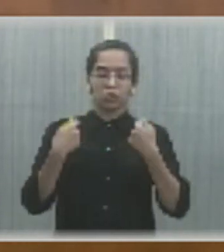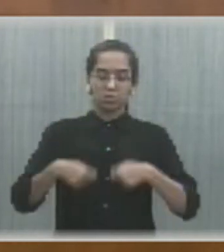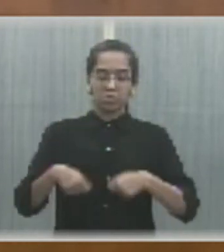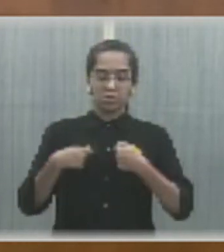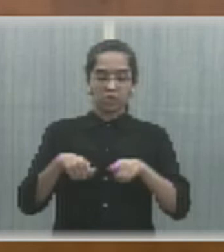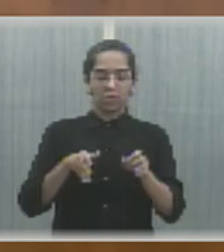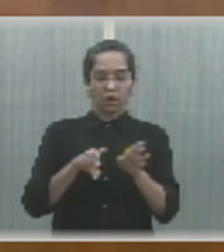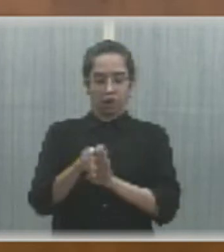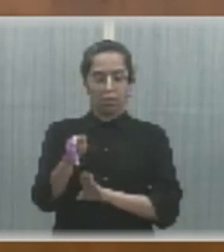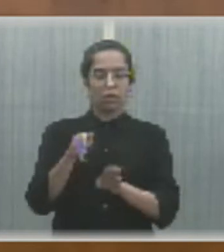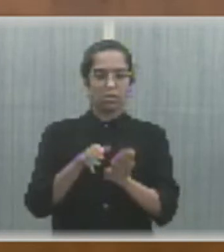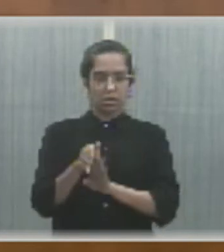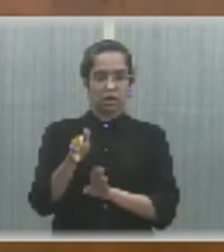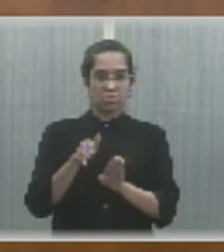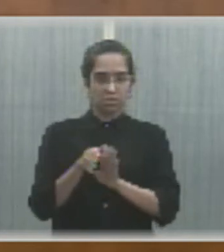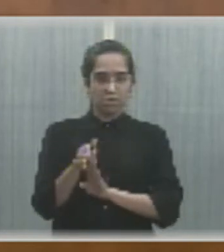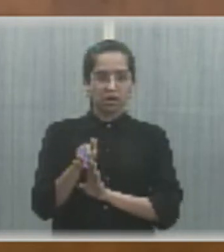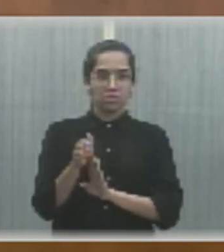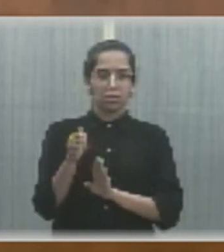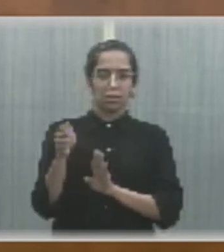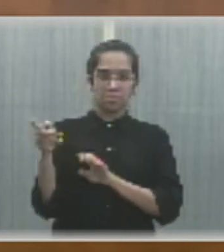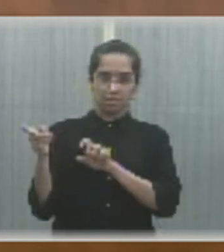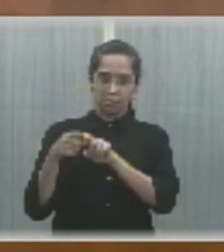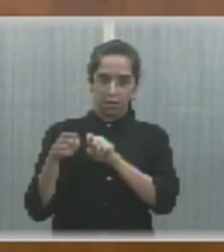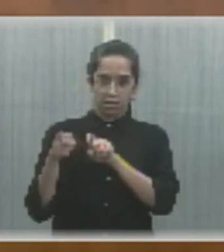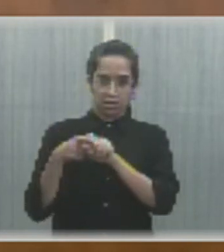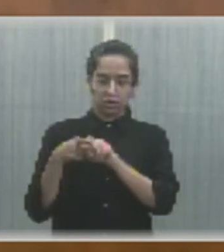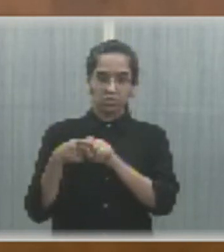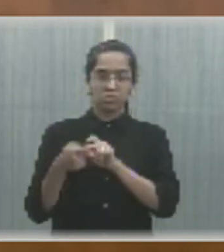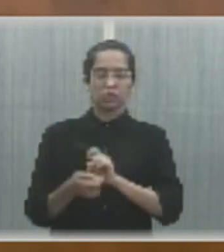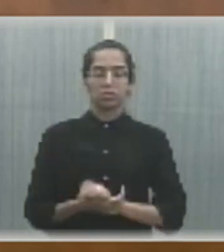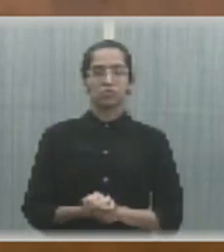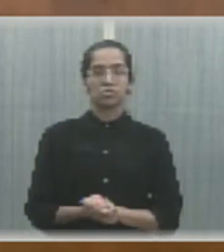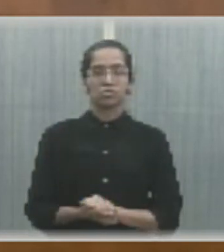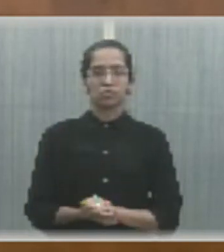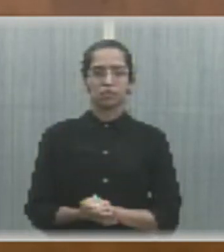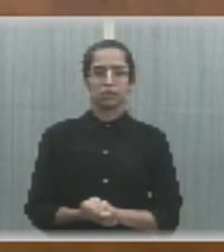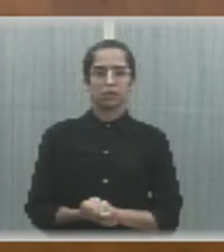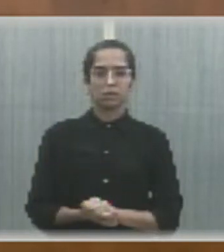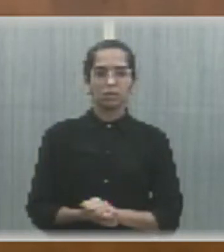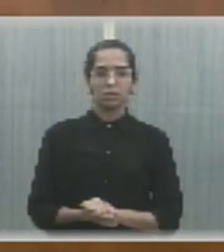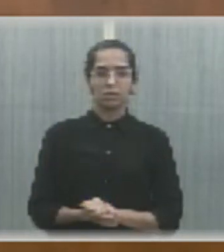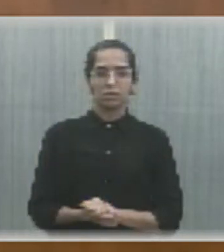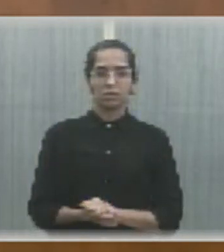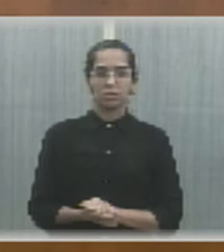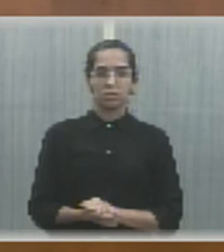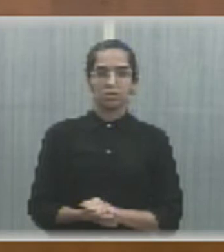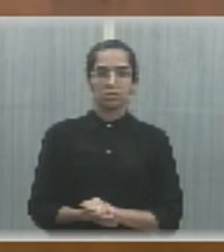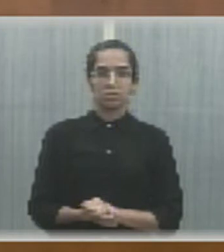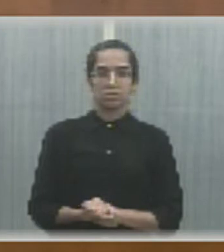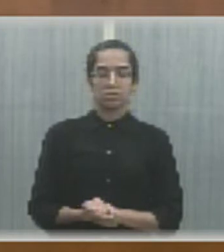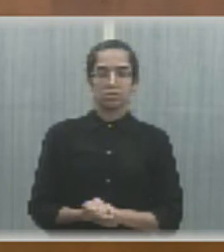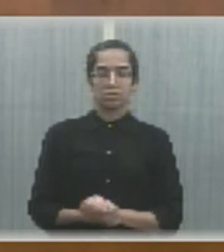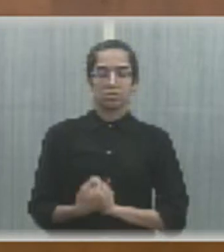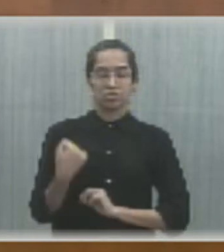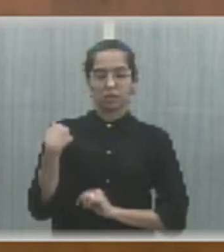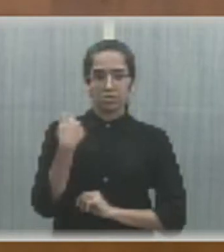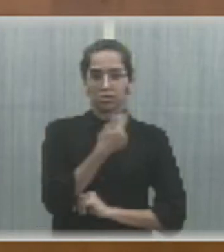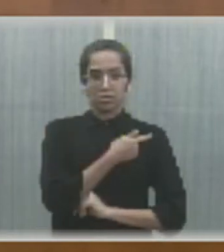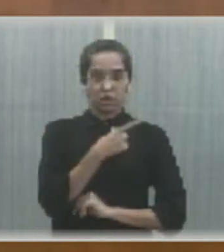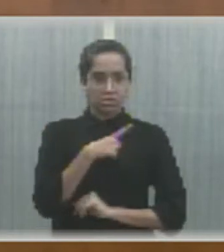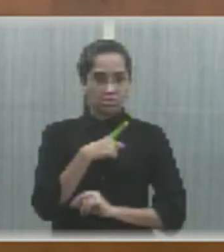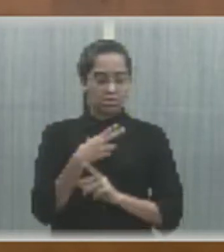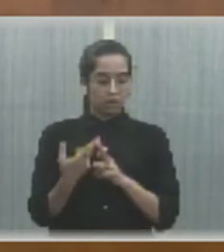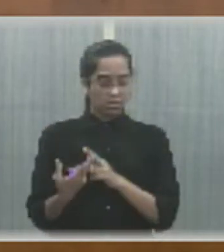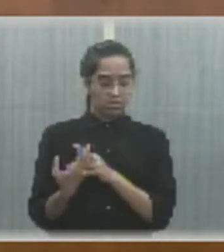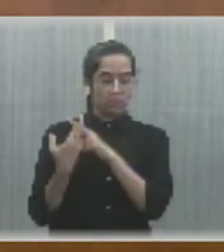orientação médica. Tudo tem que ser com orientação médica. Nós temos